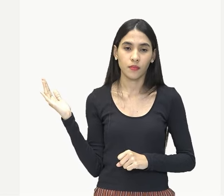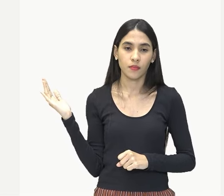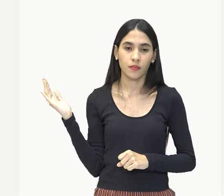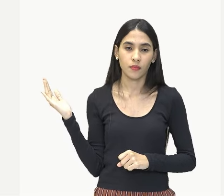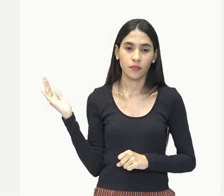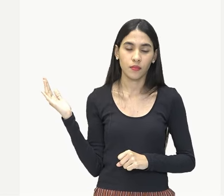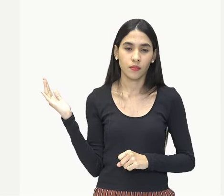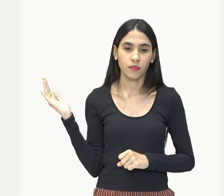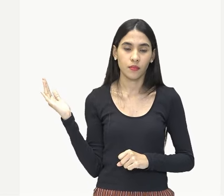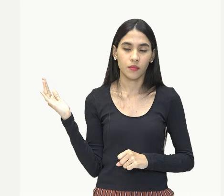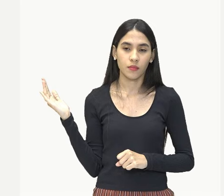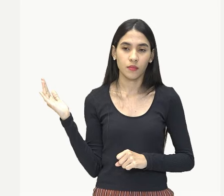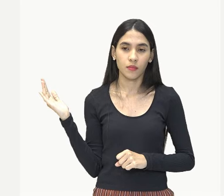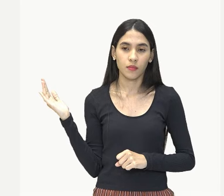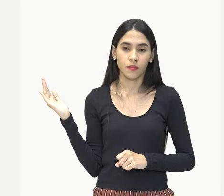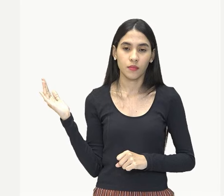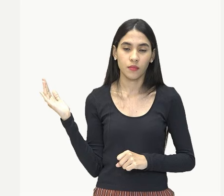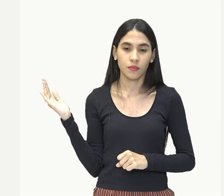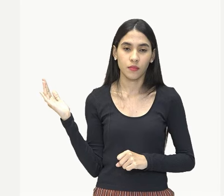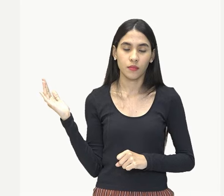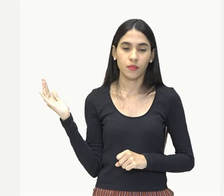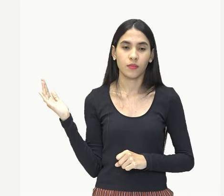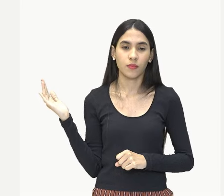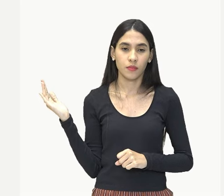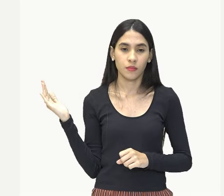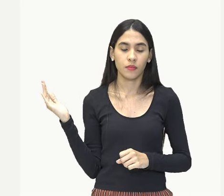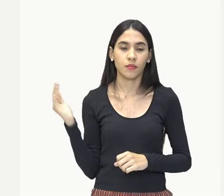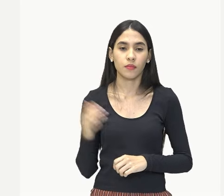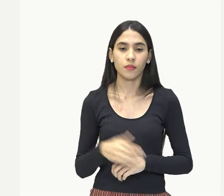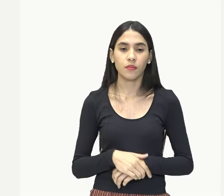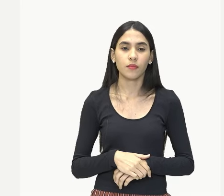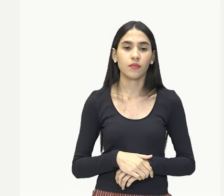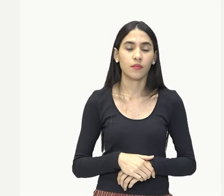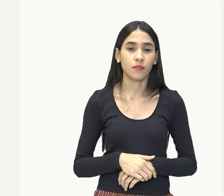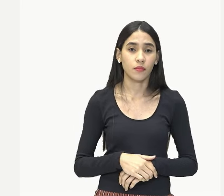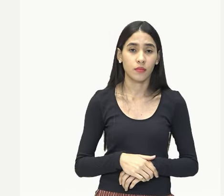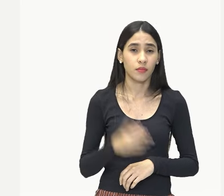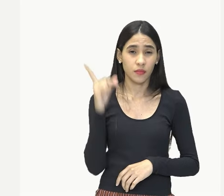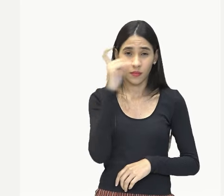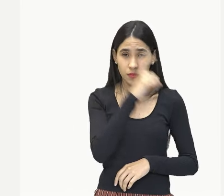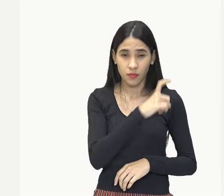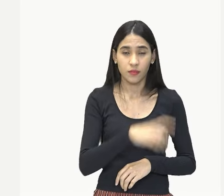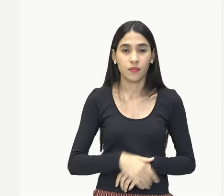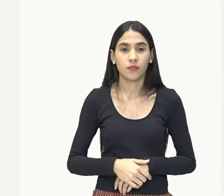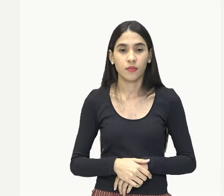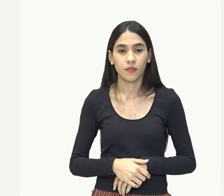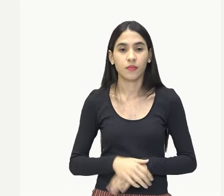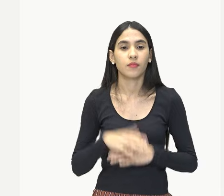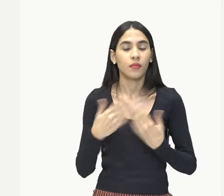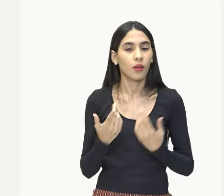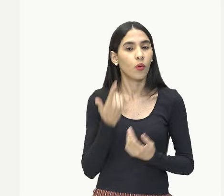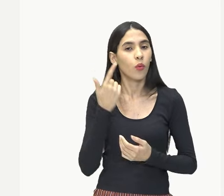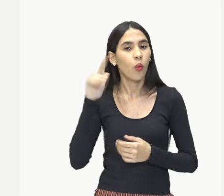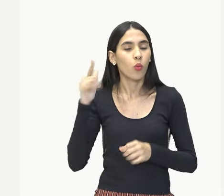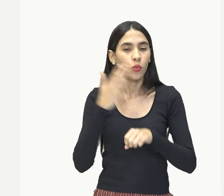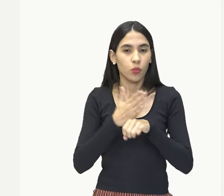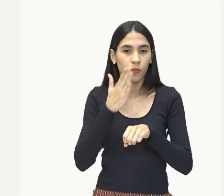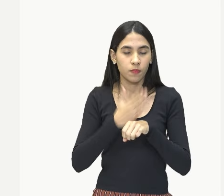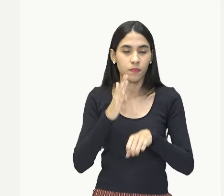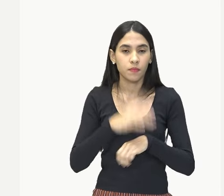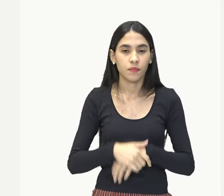a quarta, que não vai fazer diferença nenhuma para você. Ficou difícil esse exemplo? Então, vamos em outro